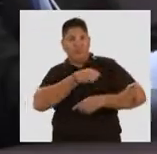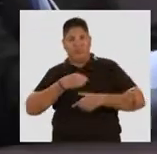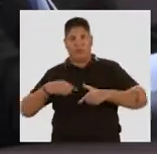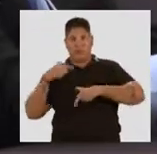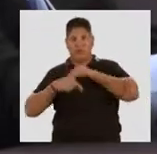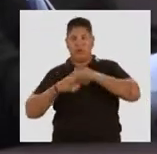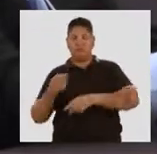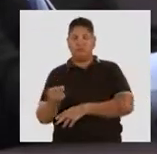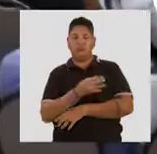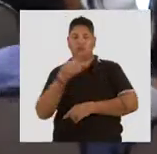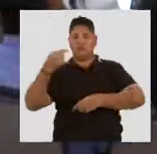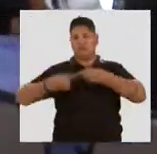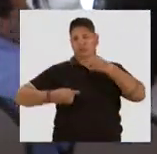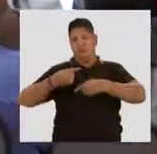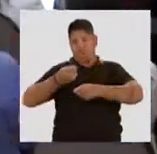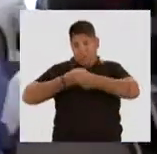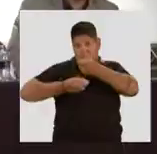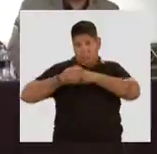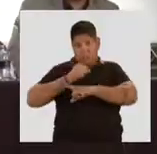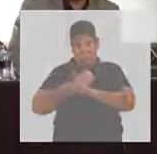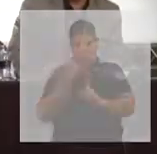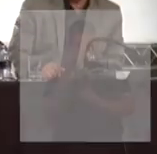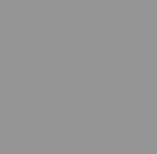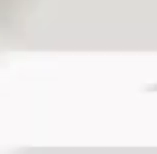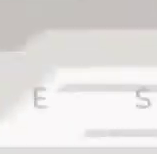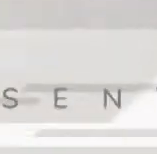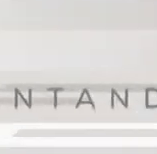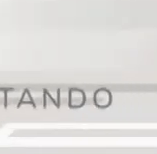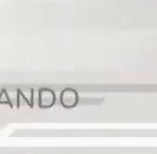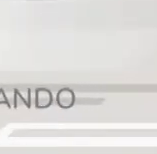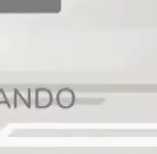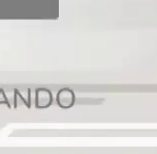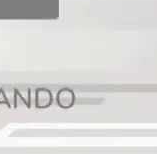MPT no novo cenário político, econômico e social.